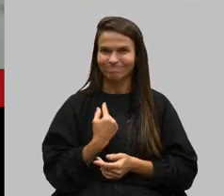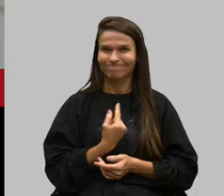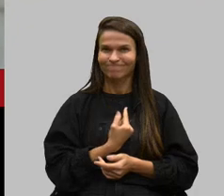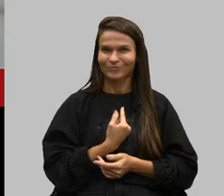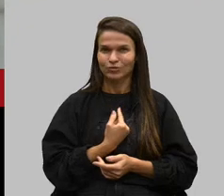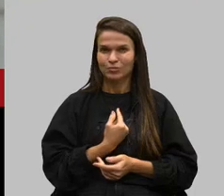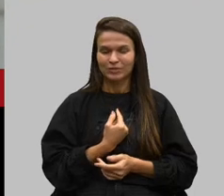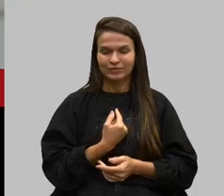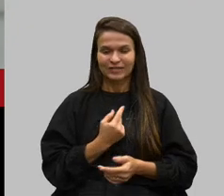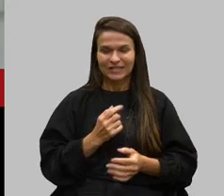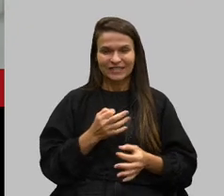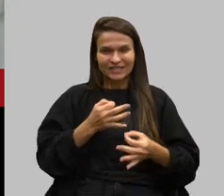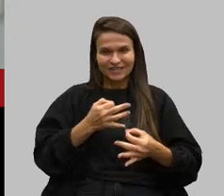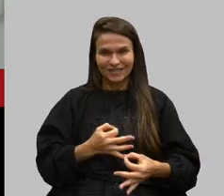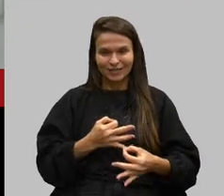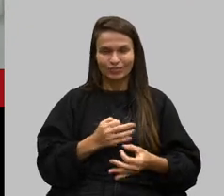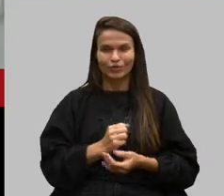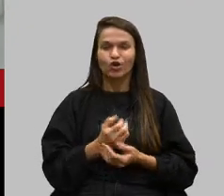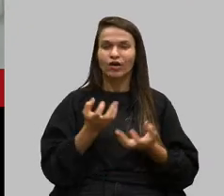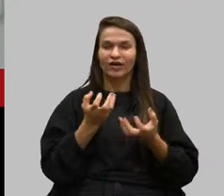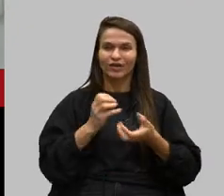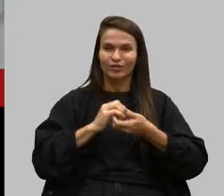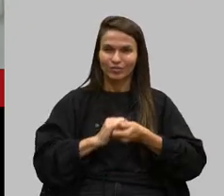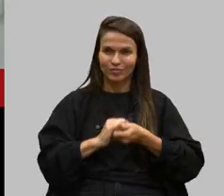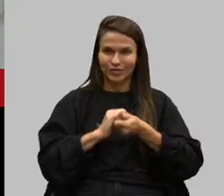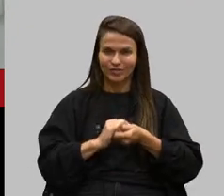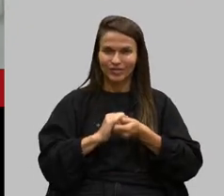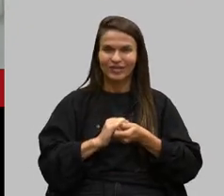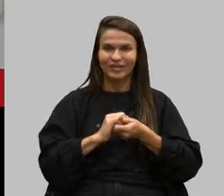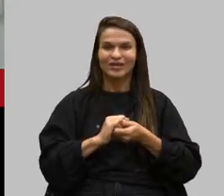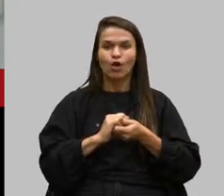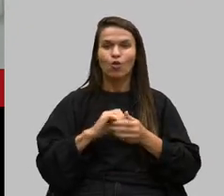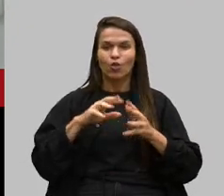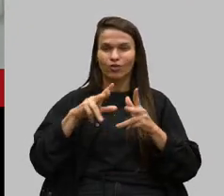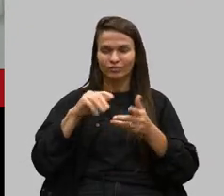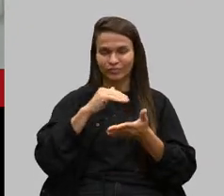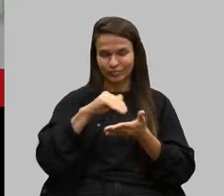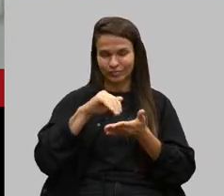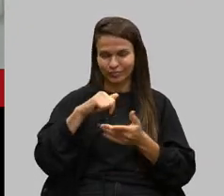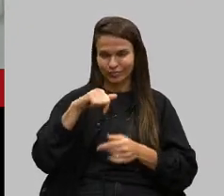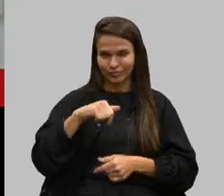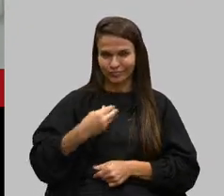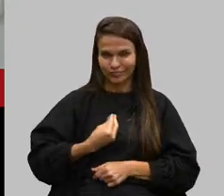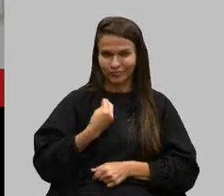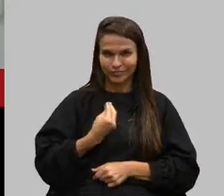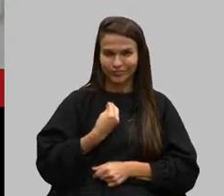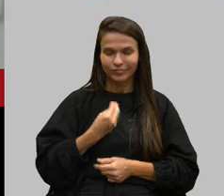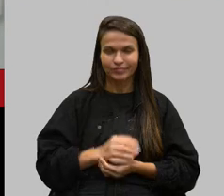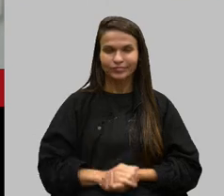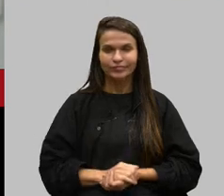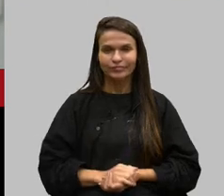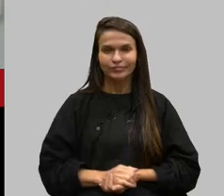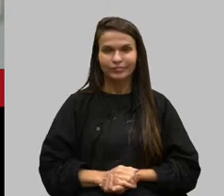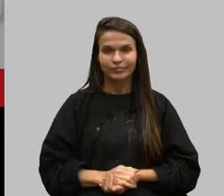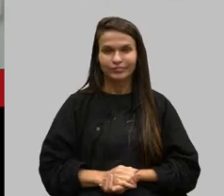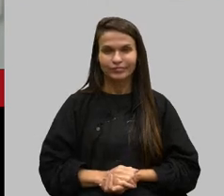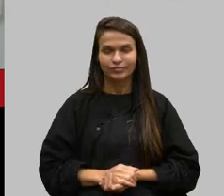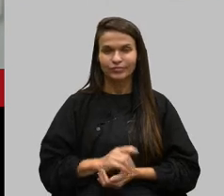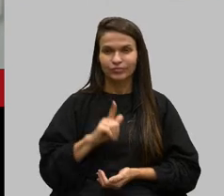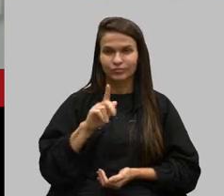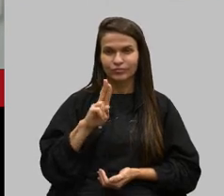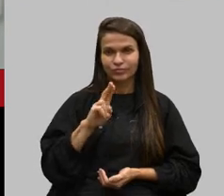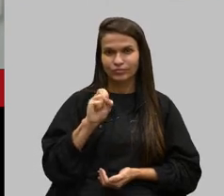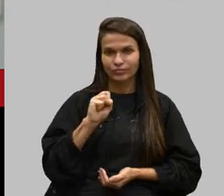assertivo quero aqui cumprimentar os secretários aqui presentes o Gustavo